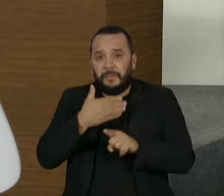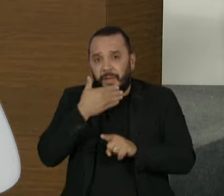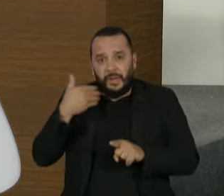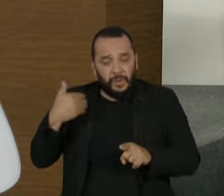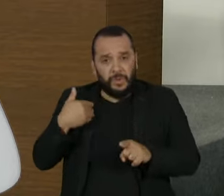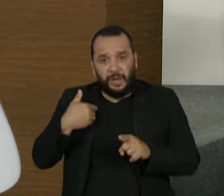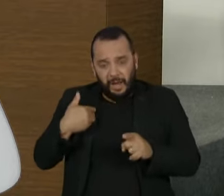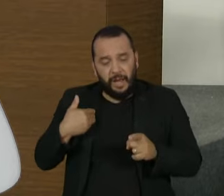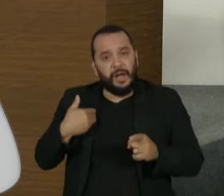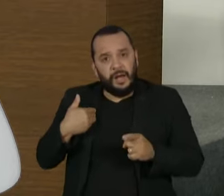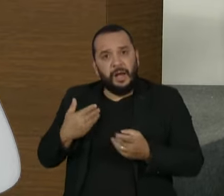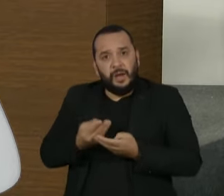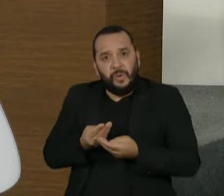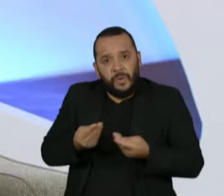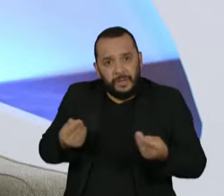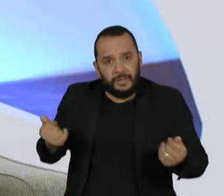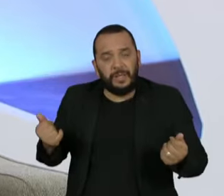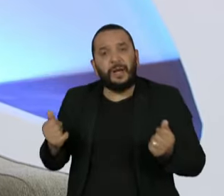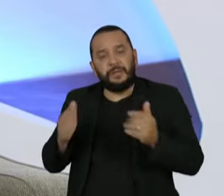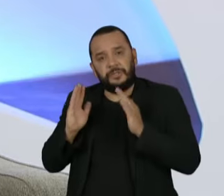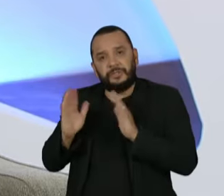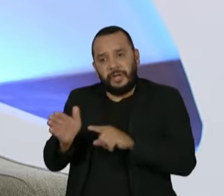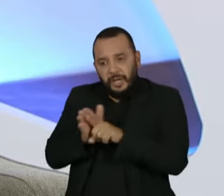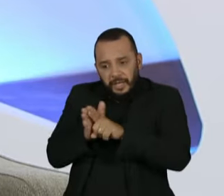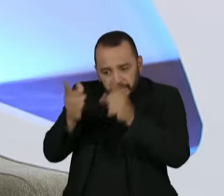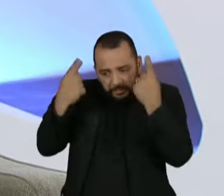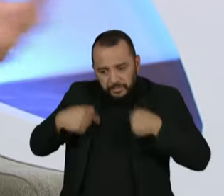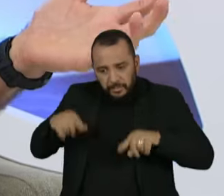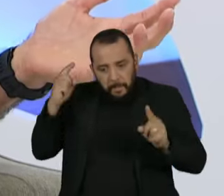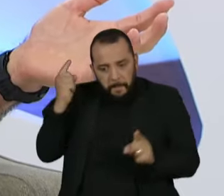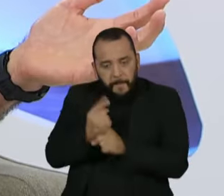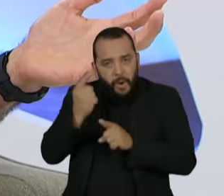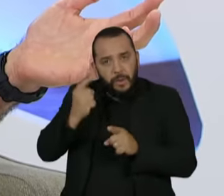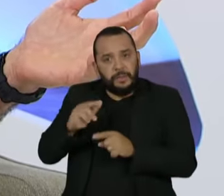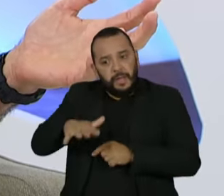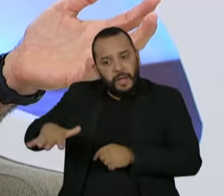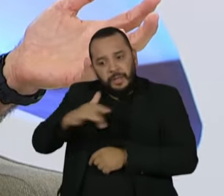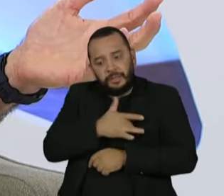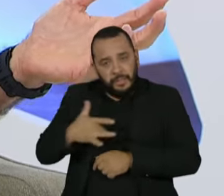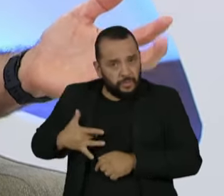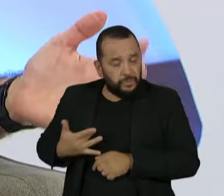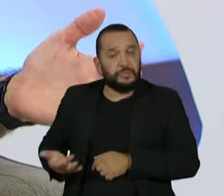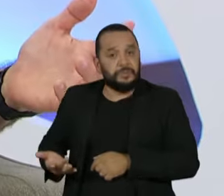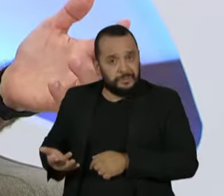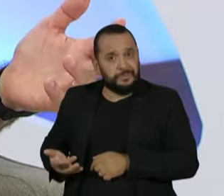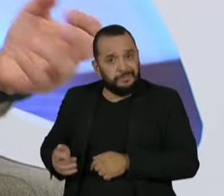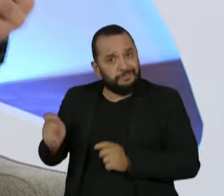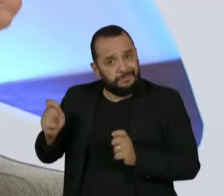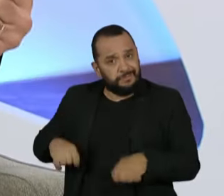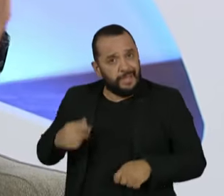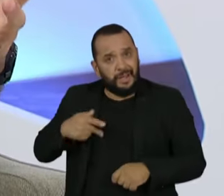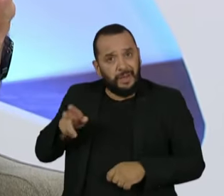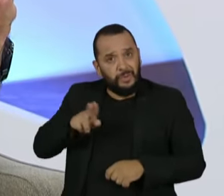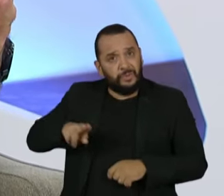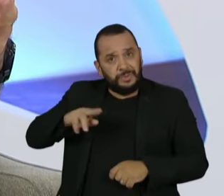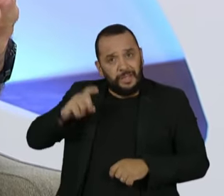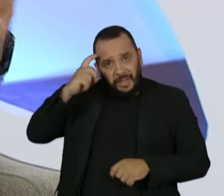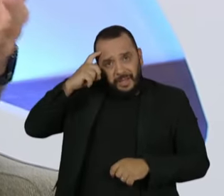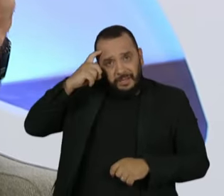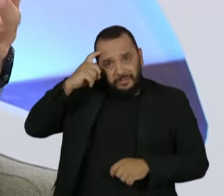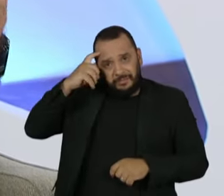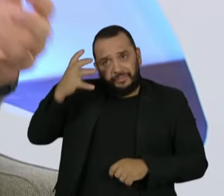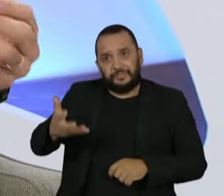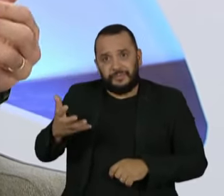público de saúde inclusive do que isso não provavelmente não tem nada melhor no momento que a gente possa usar para fazer essas mudanças